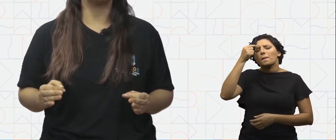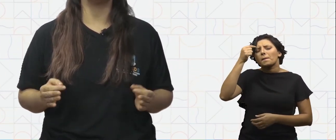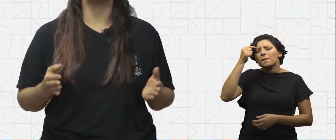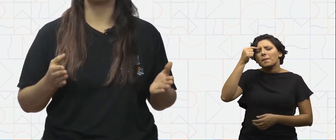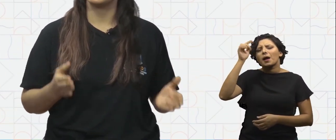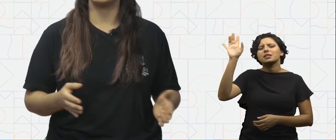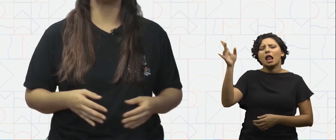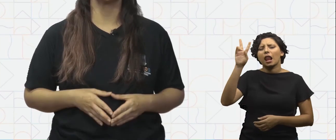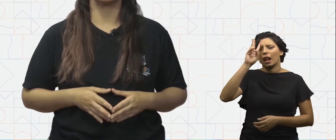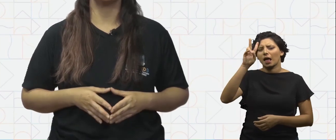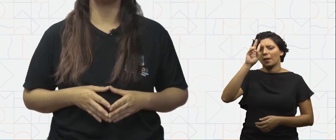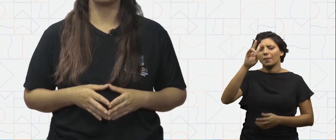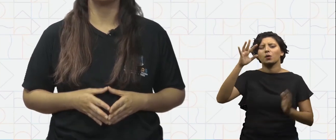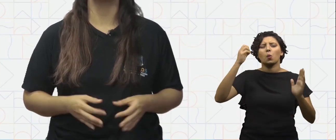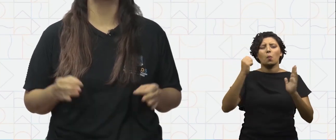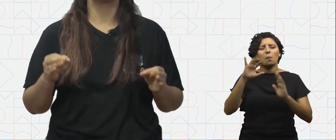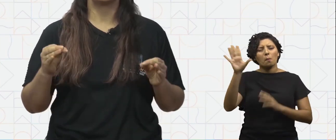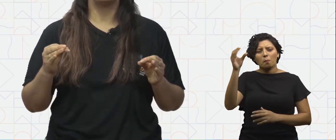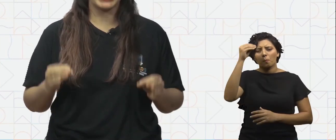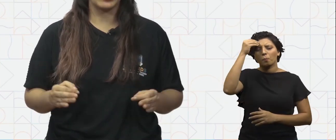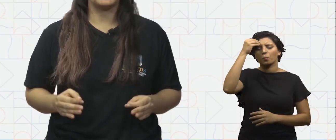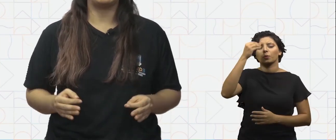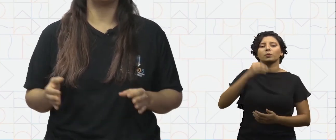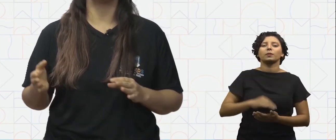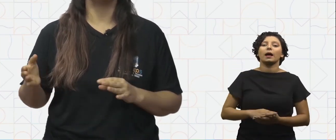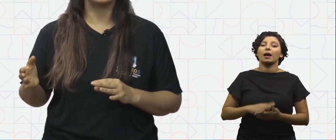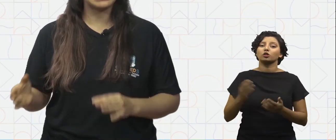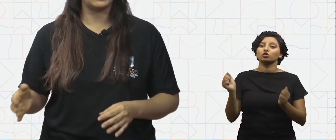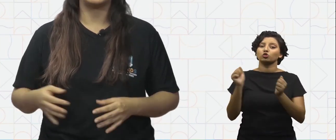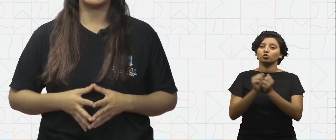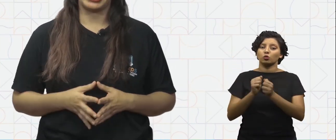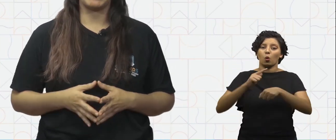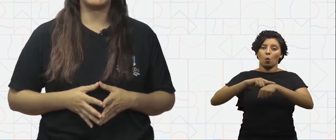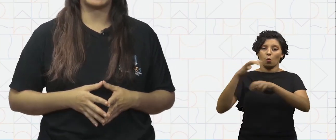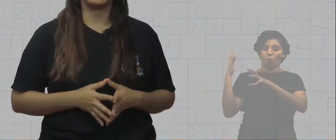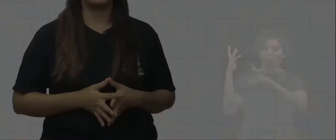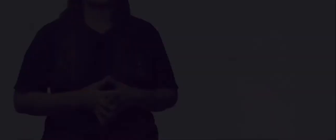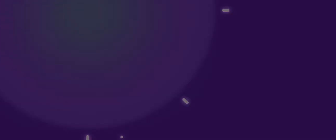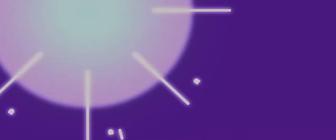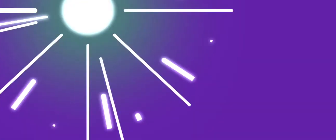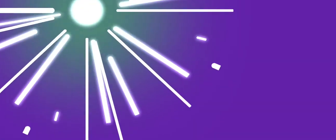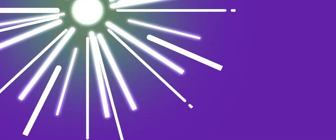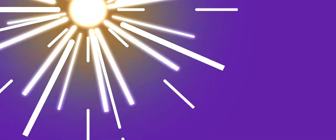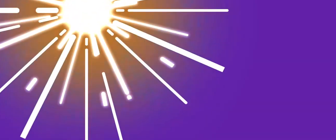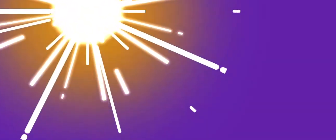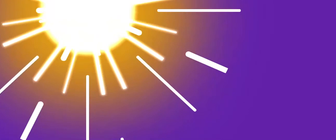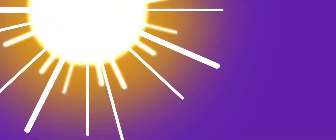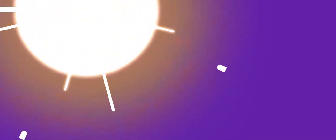mais ainda os nossos conhecimentos, me acompanhe na hora da revisão.